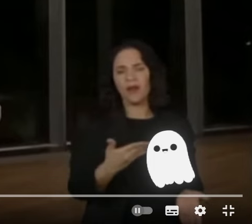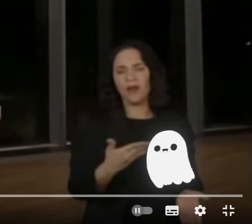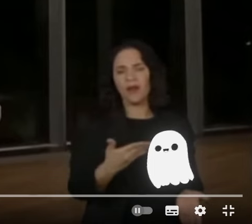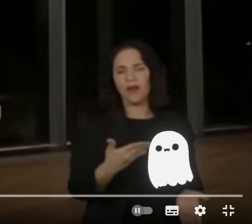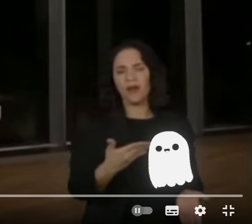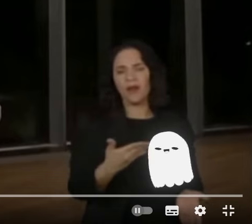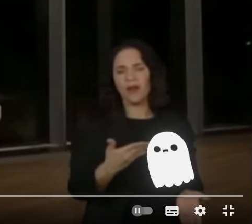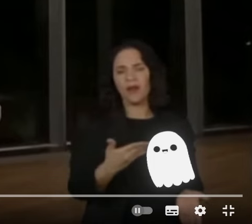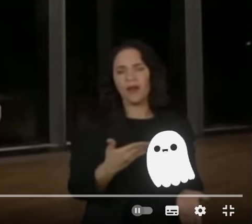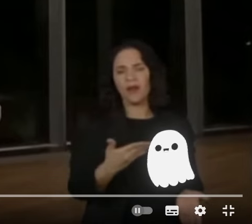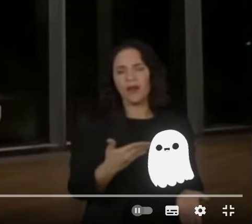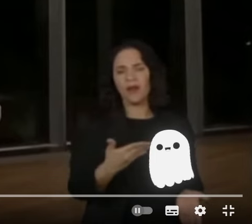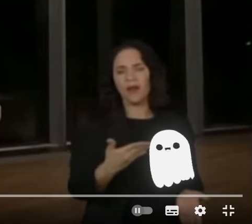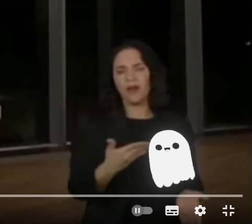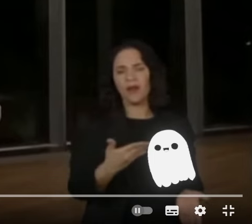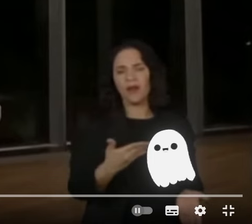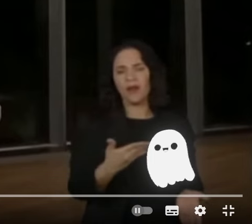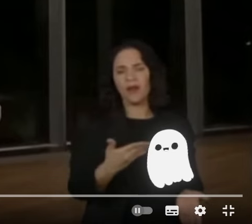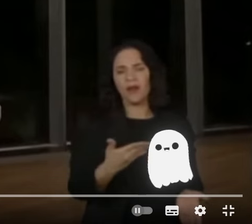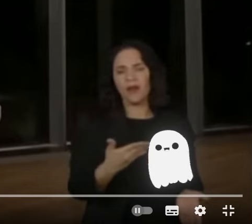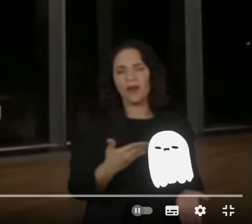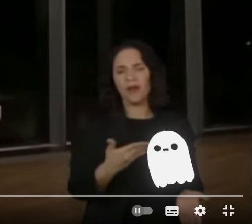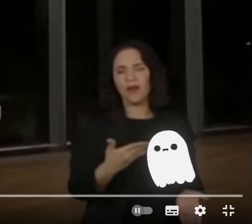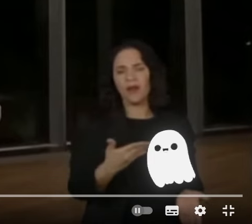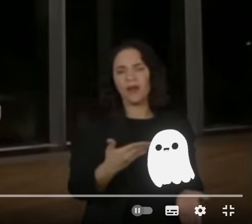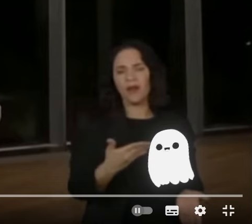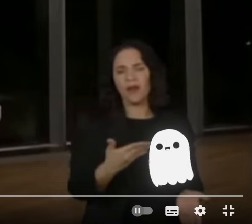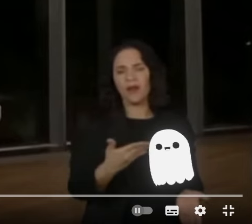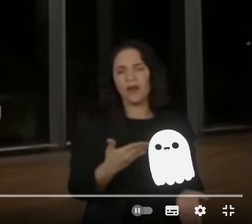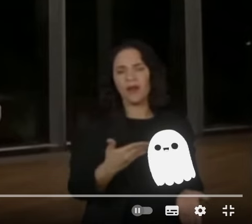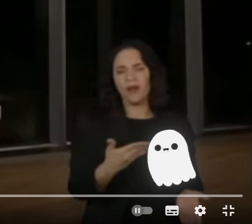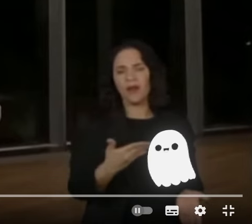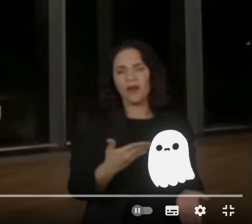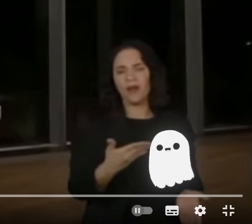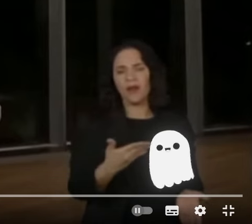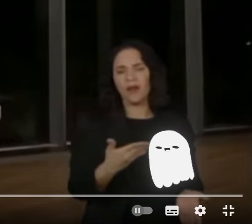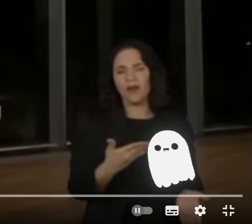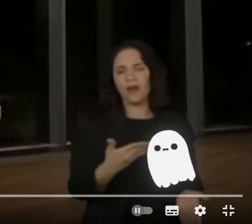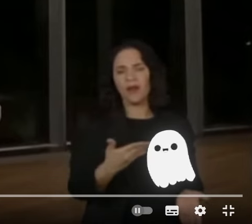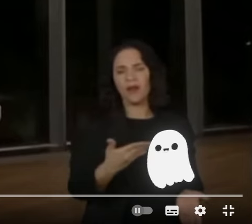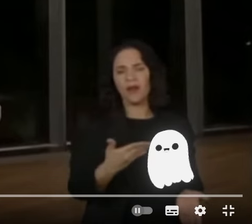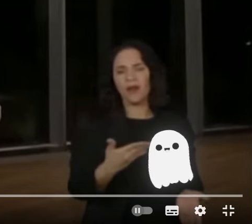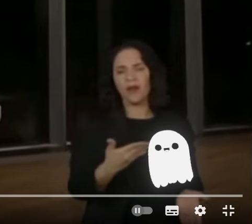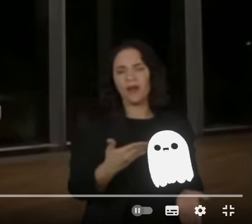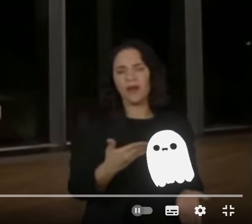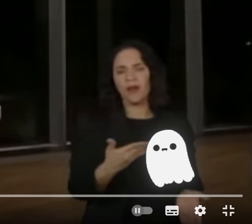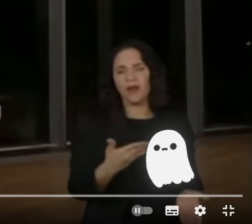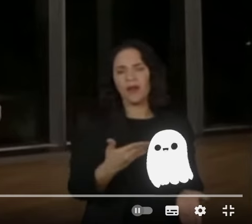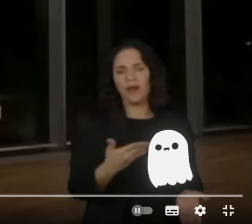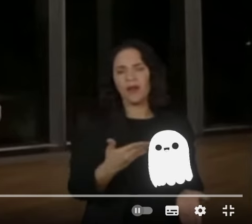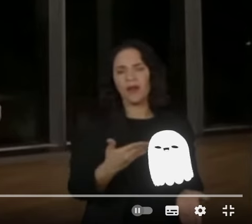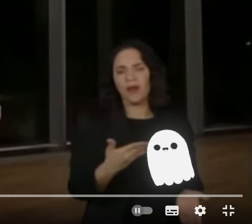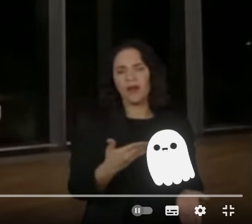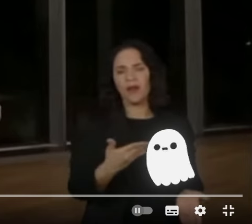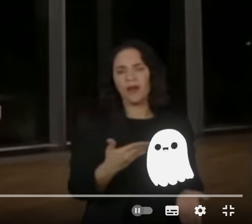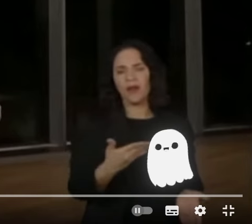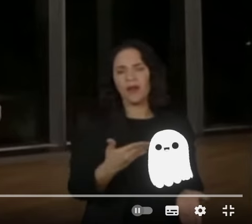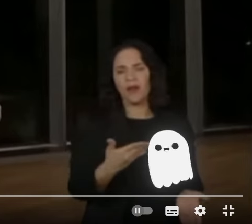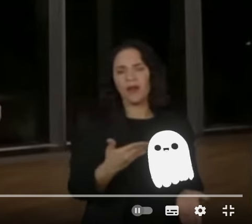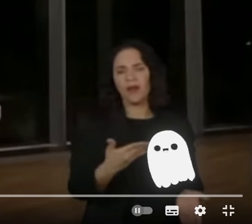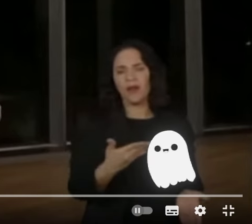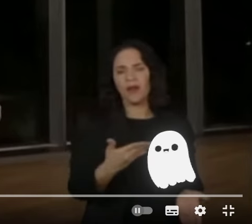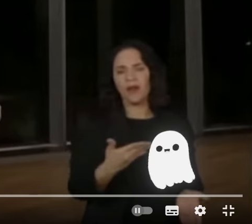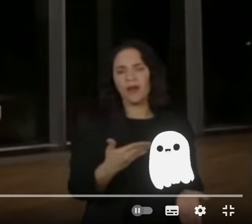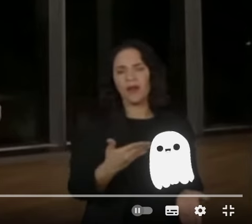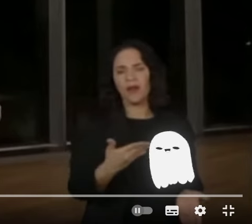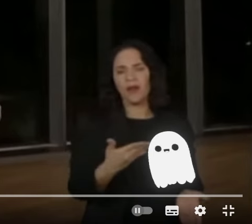de mulher que quando você acorda, o diabo fala: meu Deus, ela acordou. Tipo, uma coisa assim. Porque